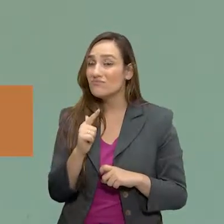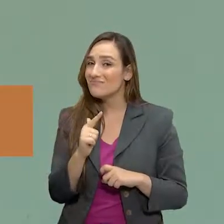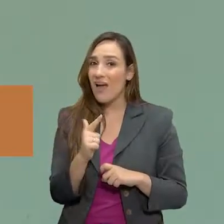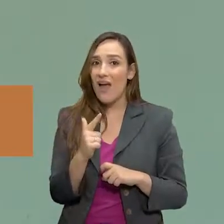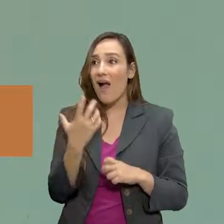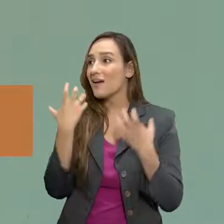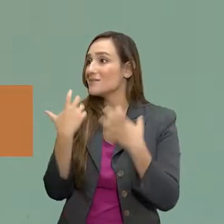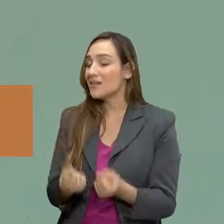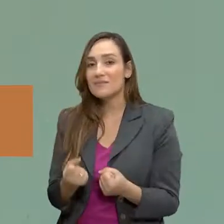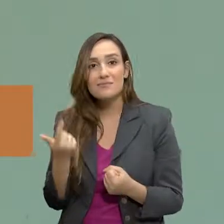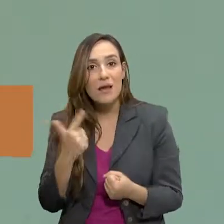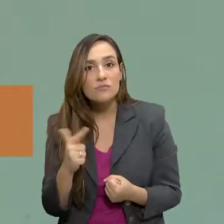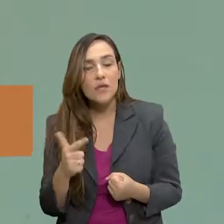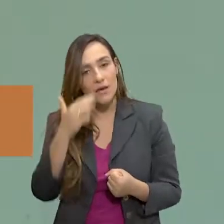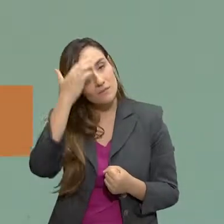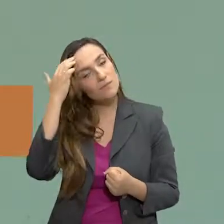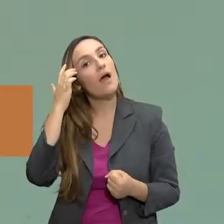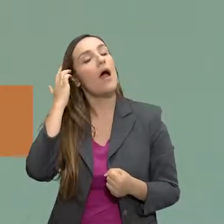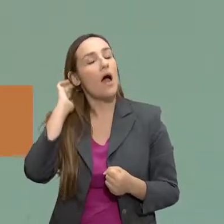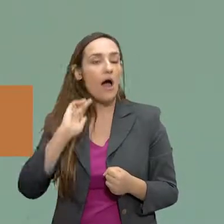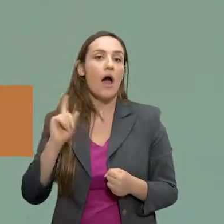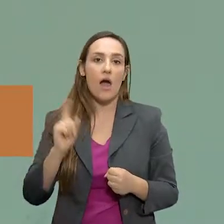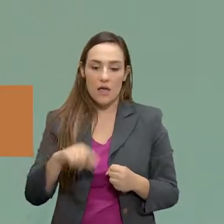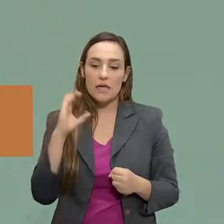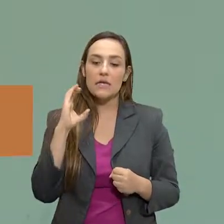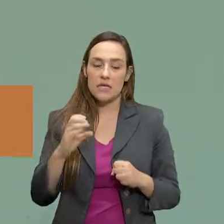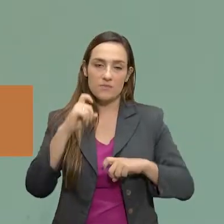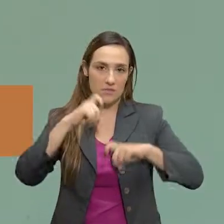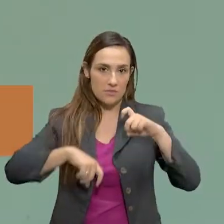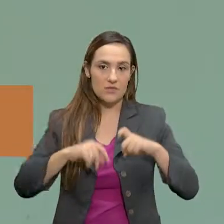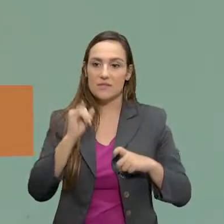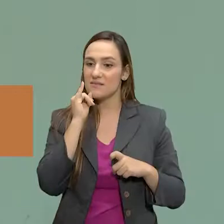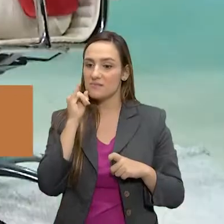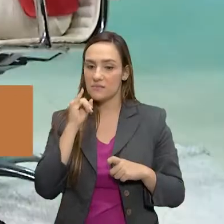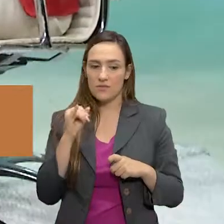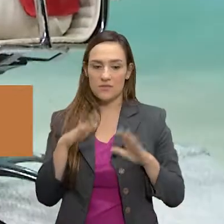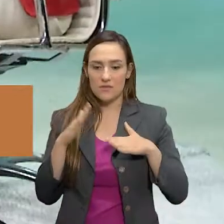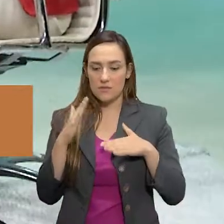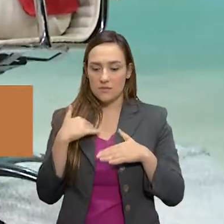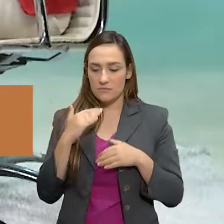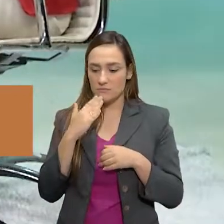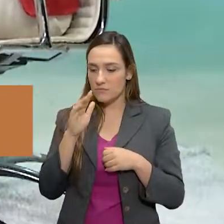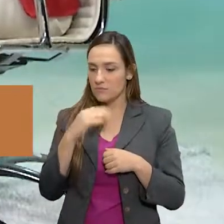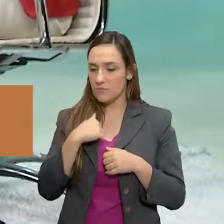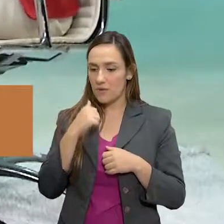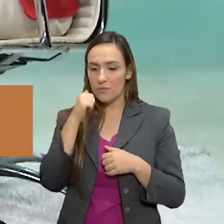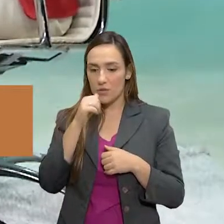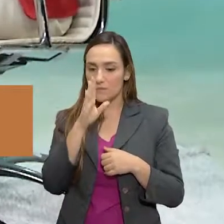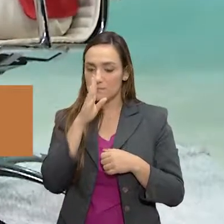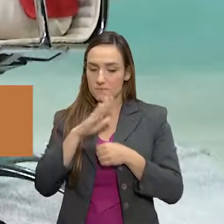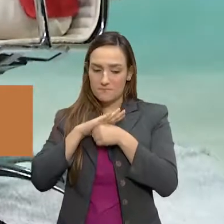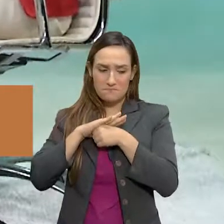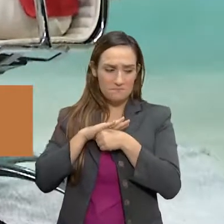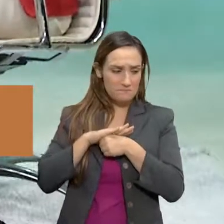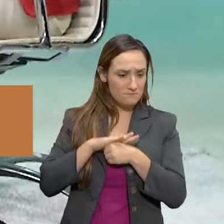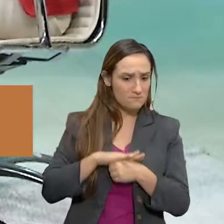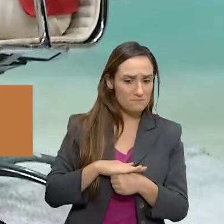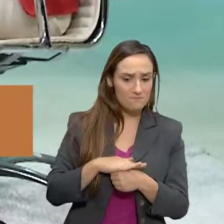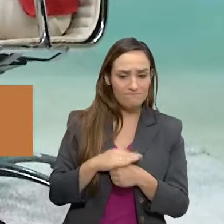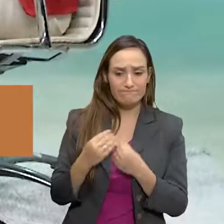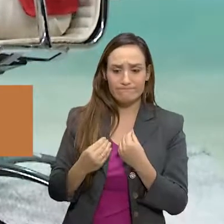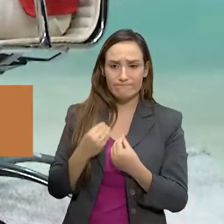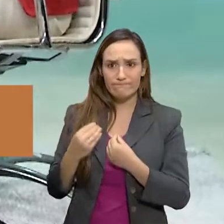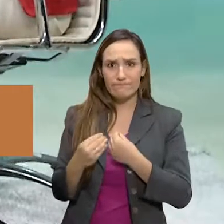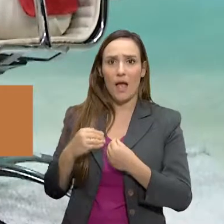relacionados à questão de gênero, então tem a ver com situações marcantes de desigualdade, de poder, de constrangimento da mulher, e a importunação